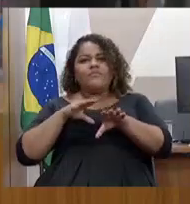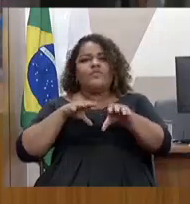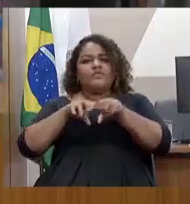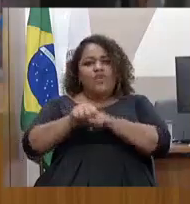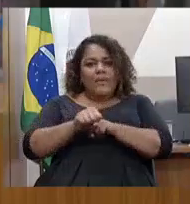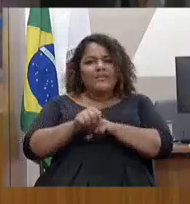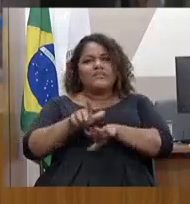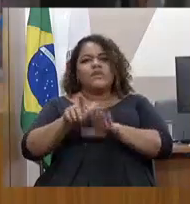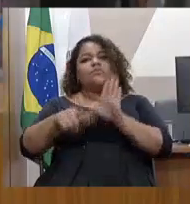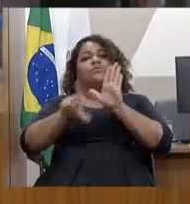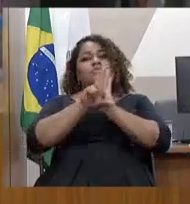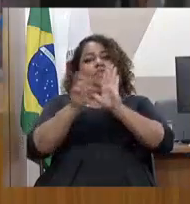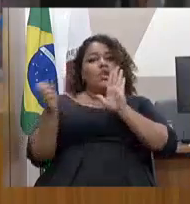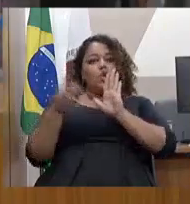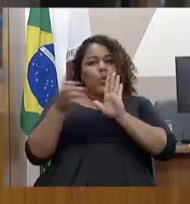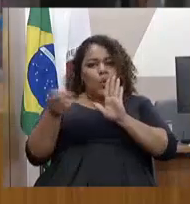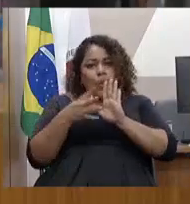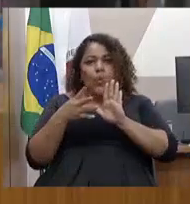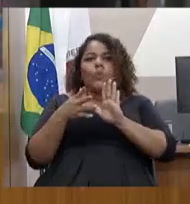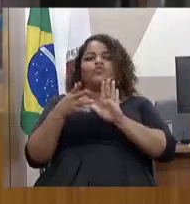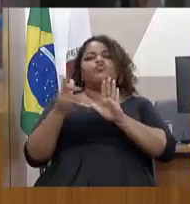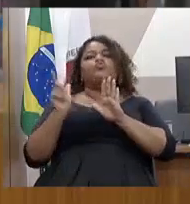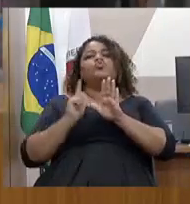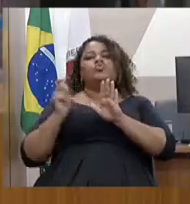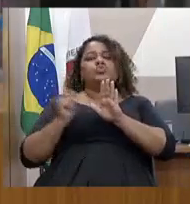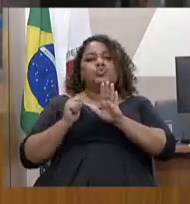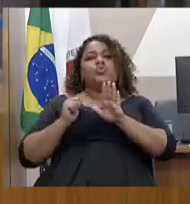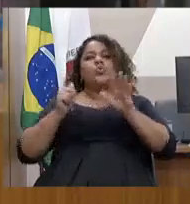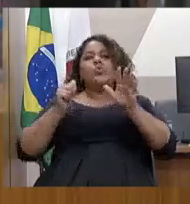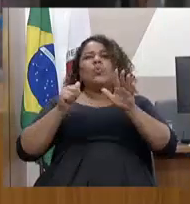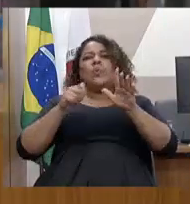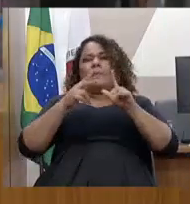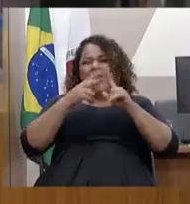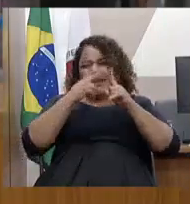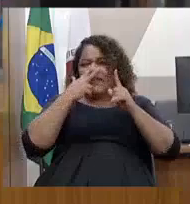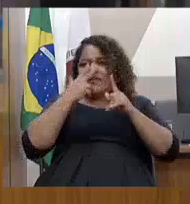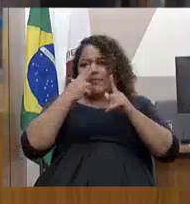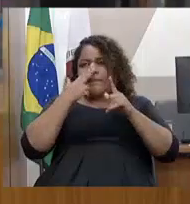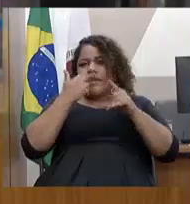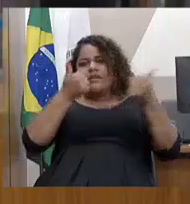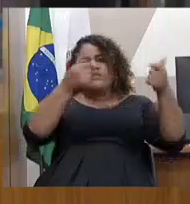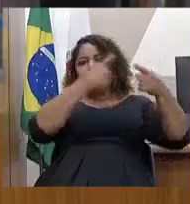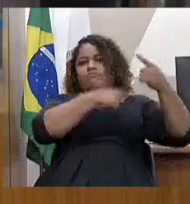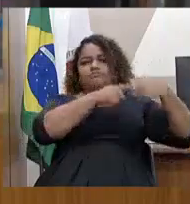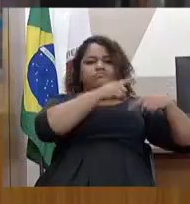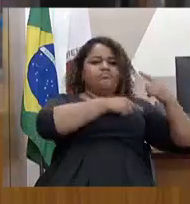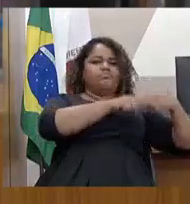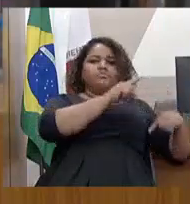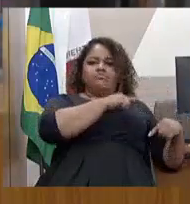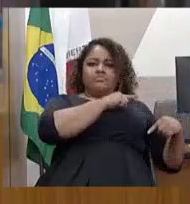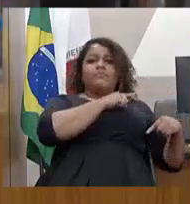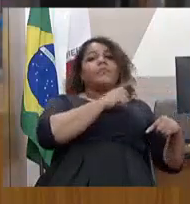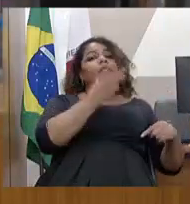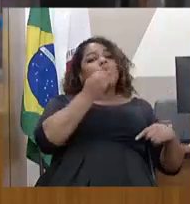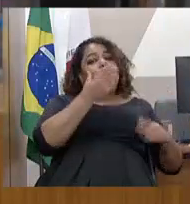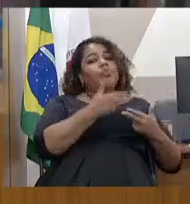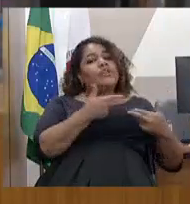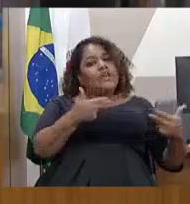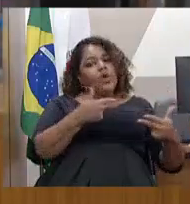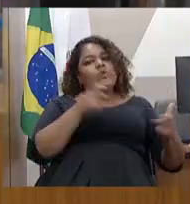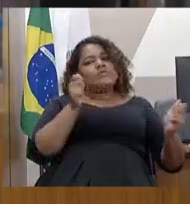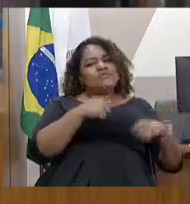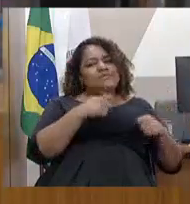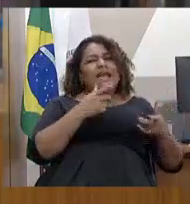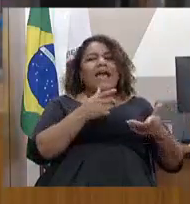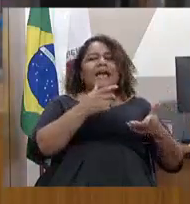do desmonte eu concordo e a gente tem muita coisa que vai ter que revogar mas talvez é para aproveitar alguma coisa